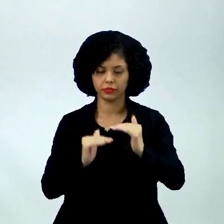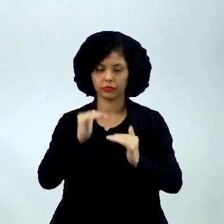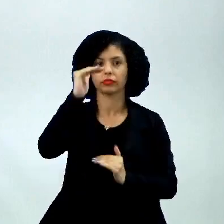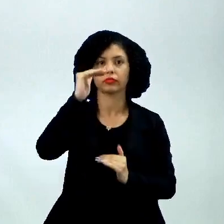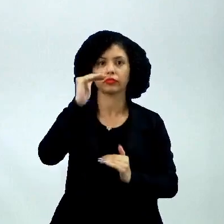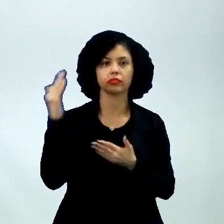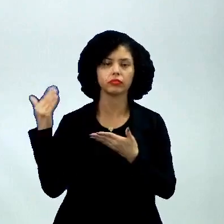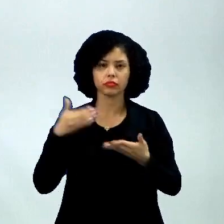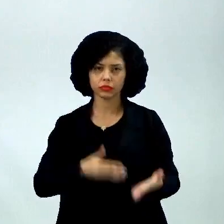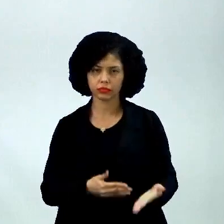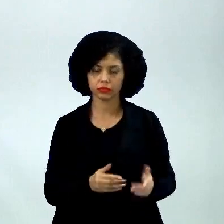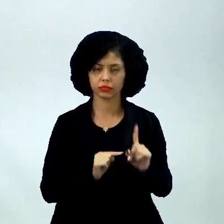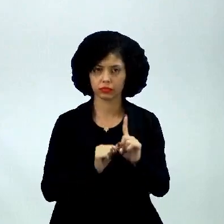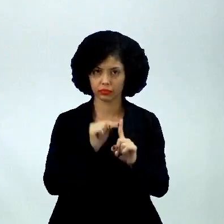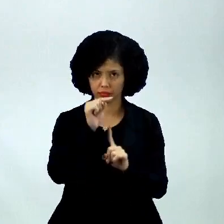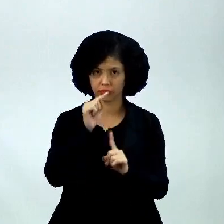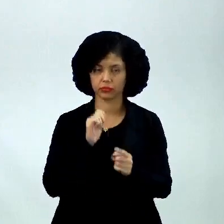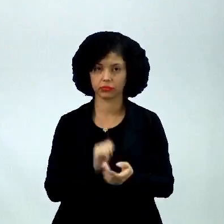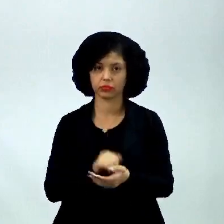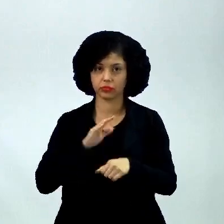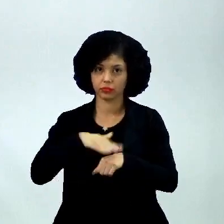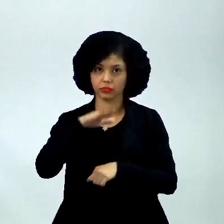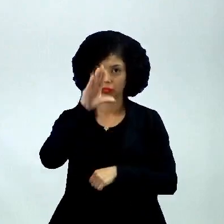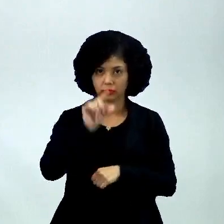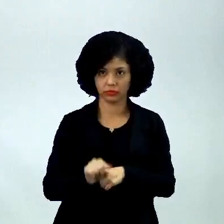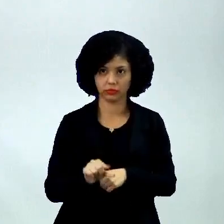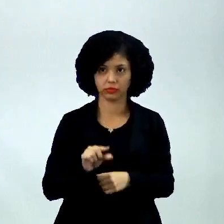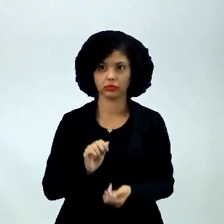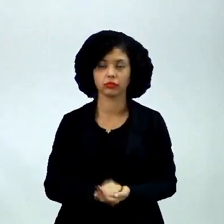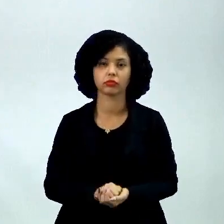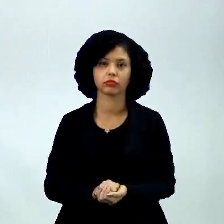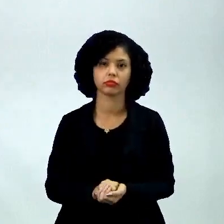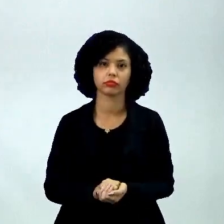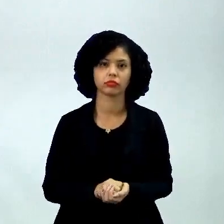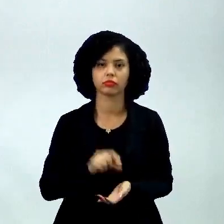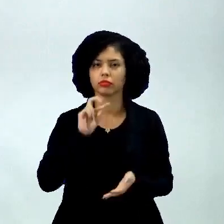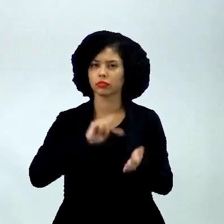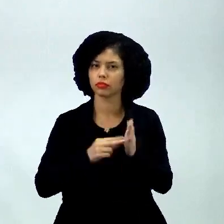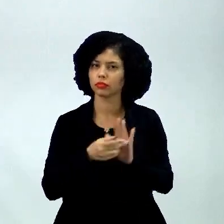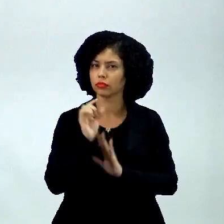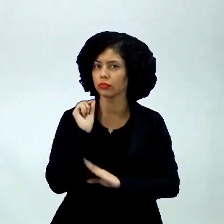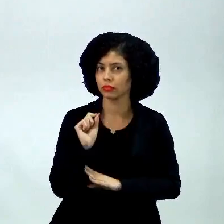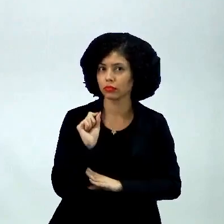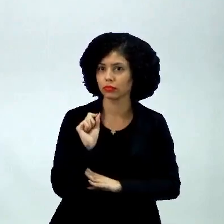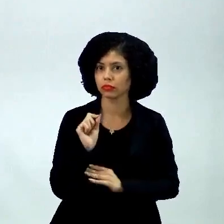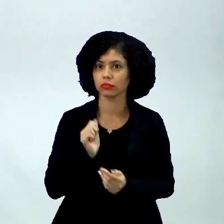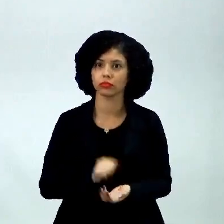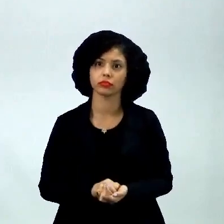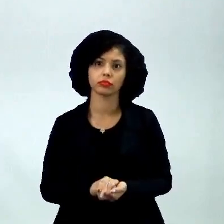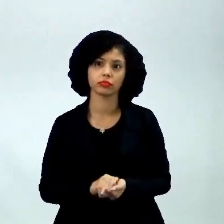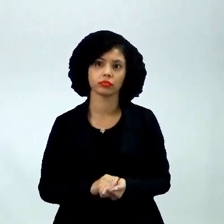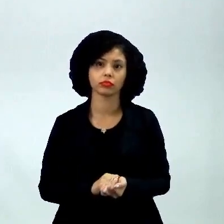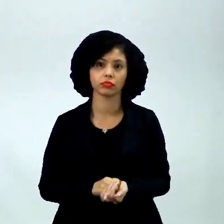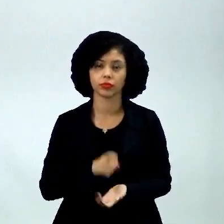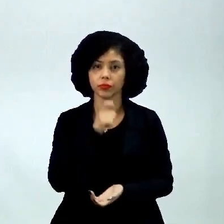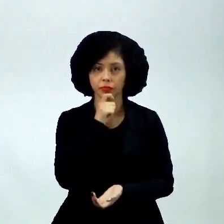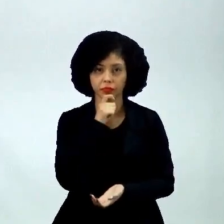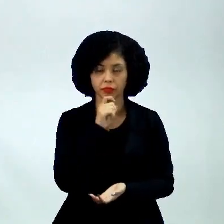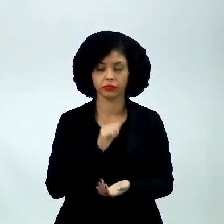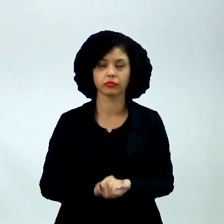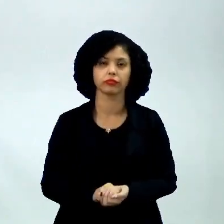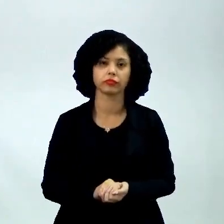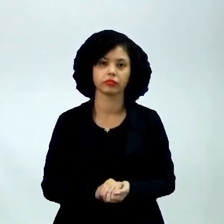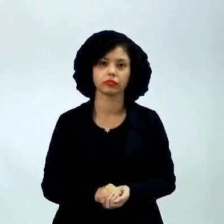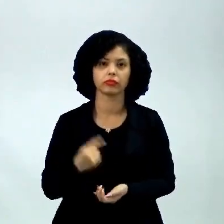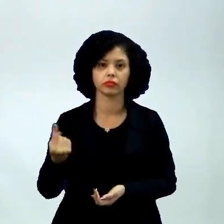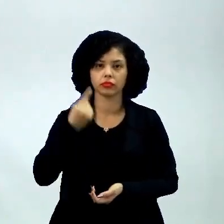e quando ela chegar lá na temperatura que vai ser a mais baixa, temperatura mais baixa significa o que, gente? Que vai ser mais frio.